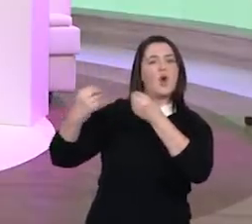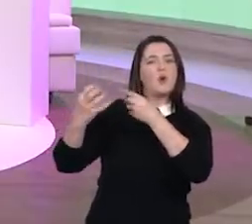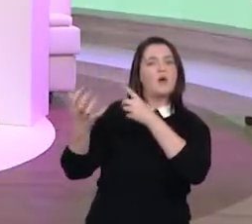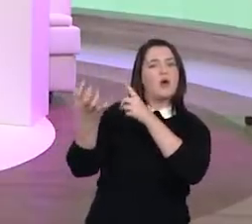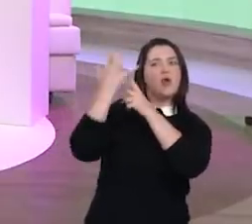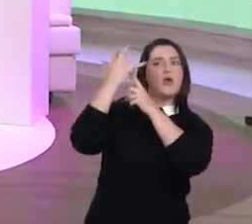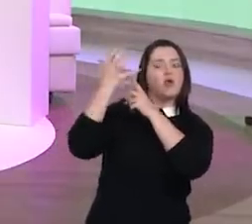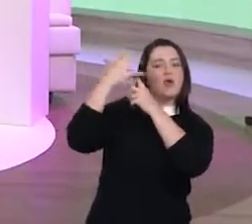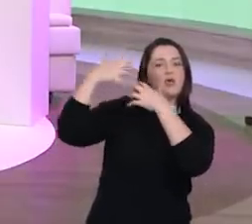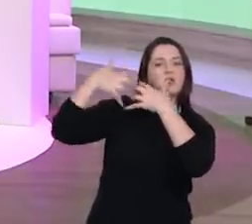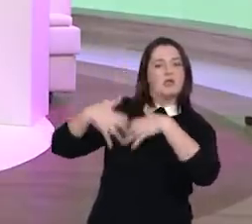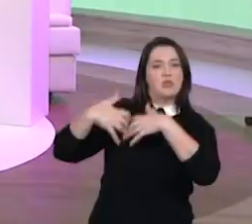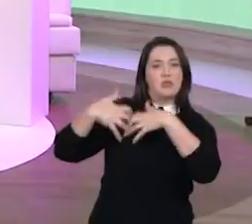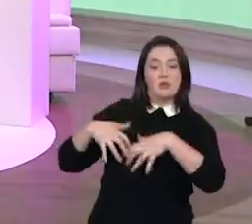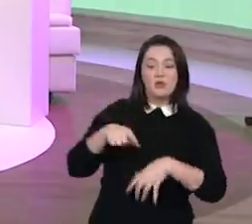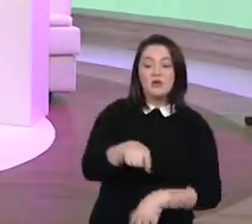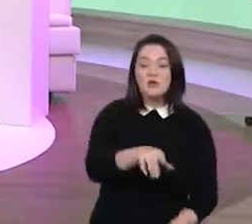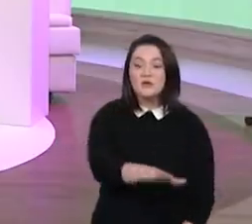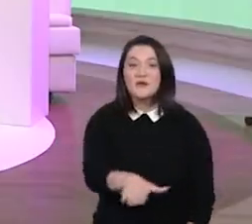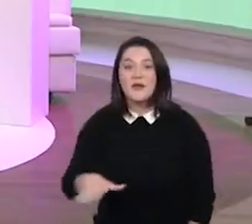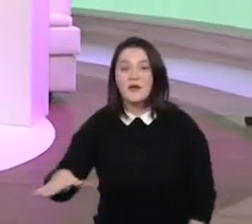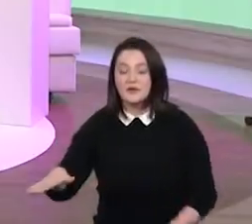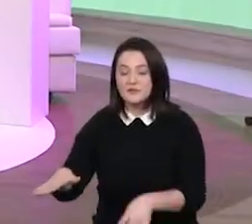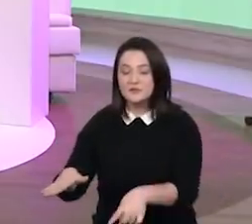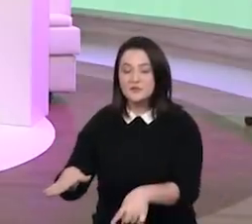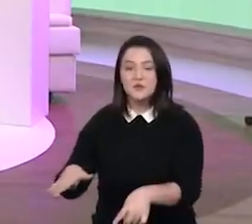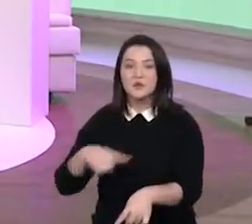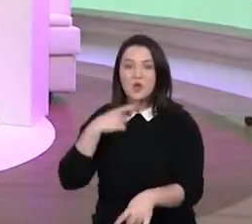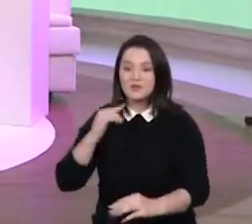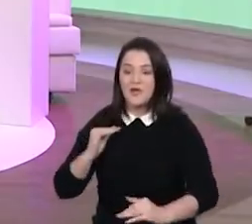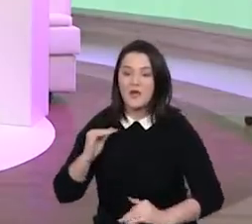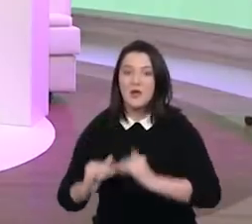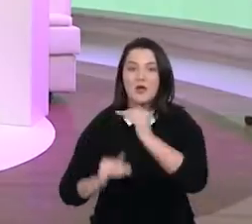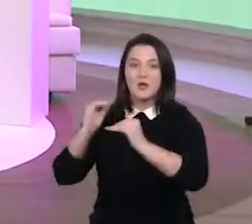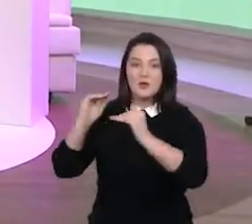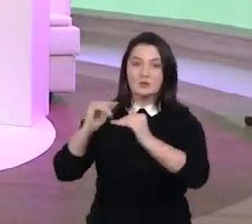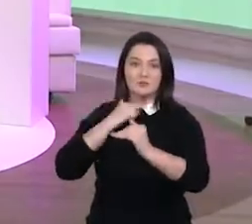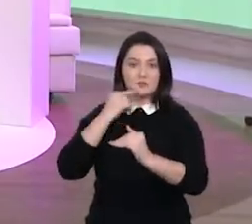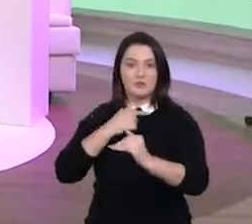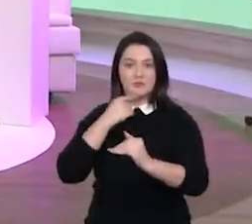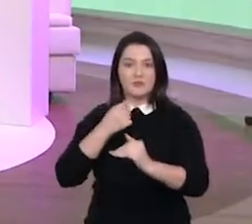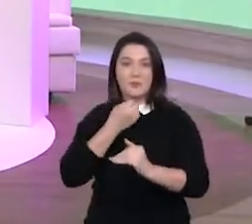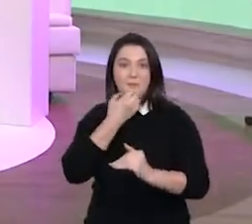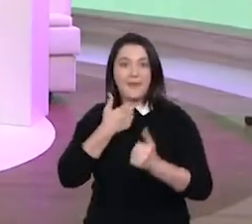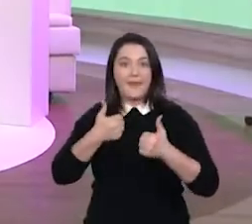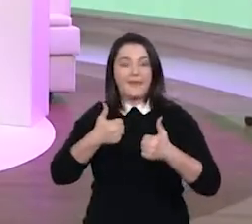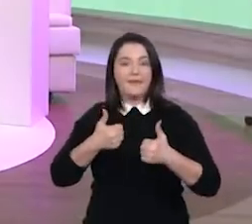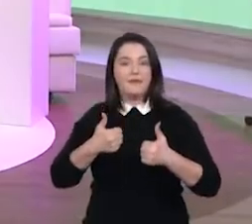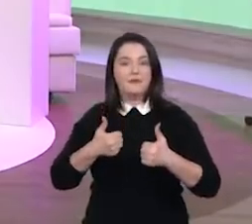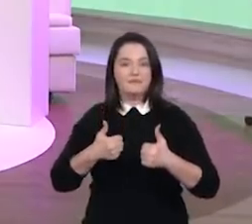impedir que o desenvolvimento da criança seja o melhor possível. Então, se você ainda não pediu, peça a